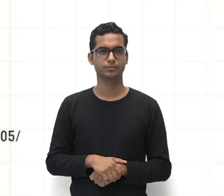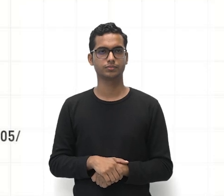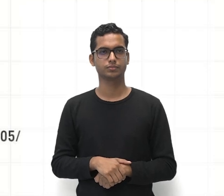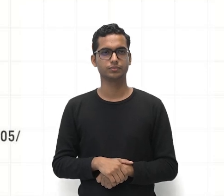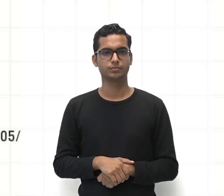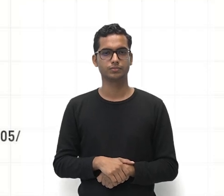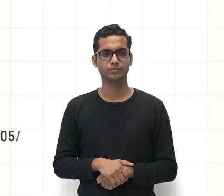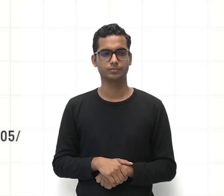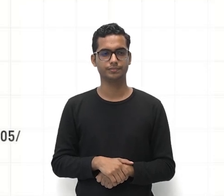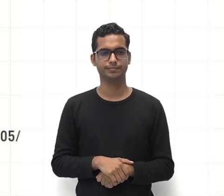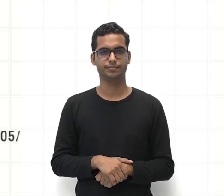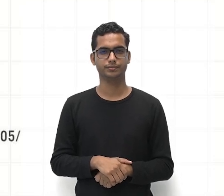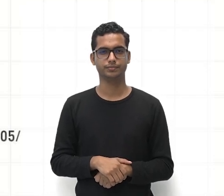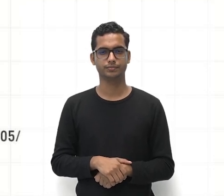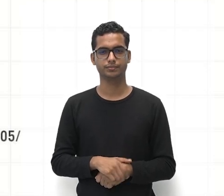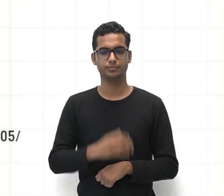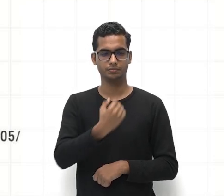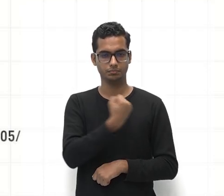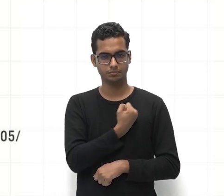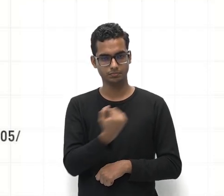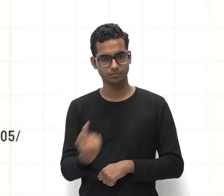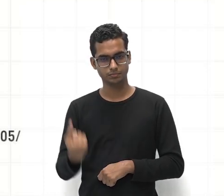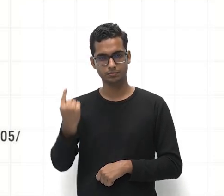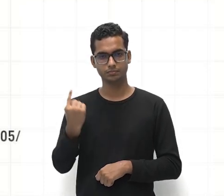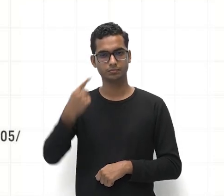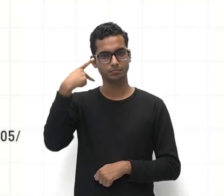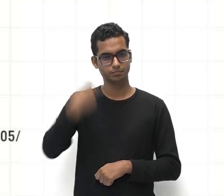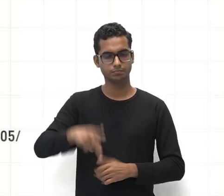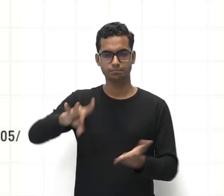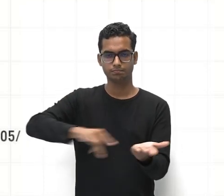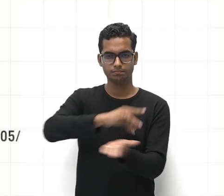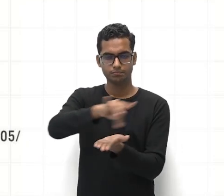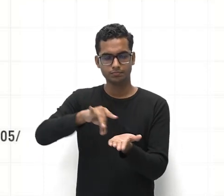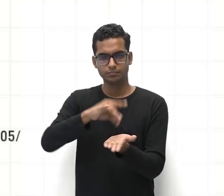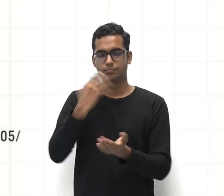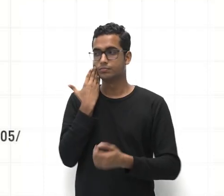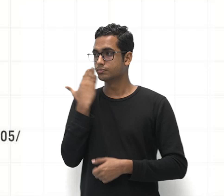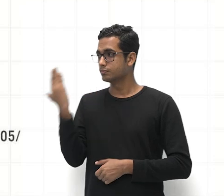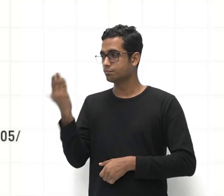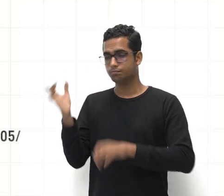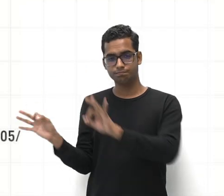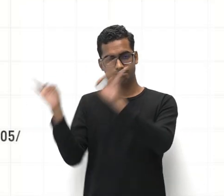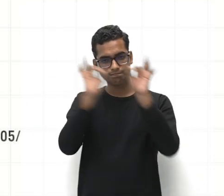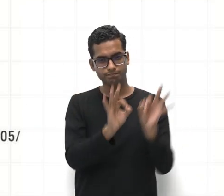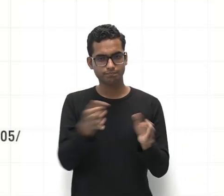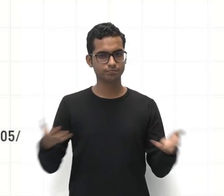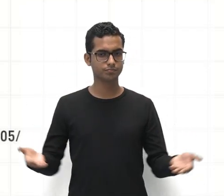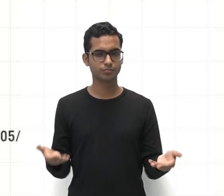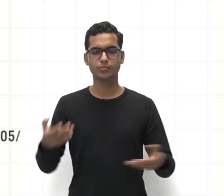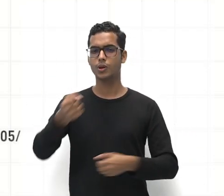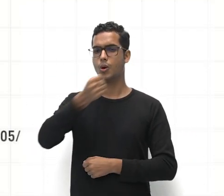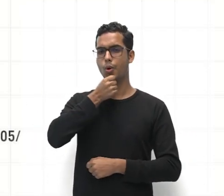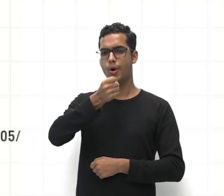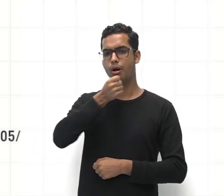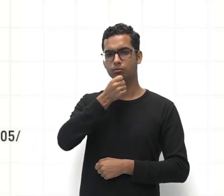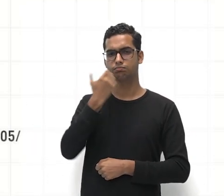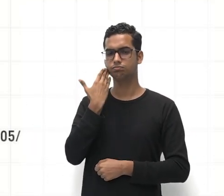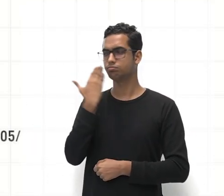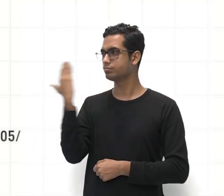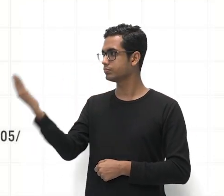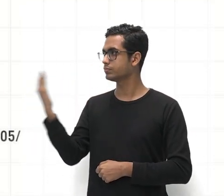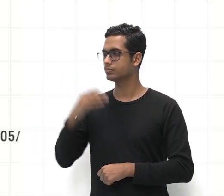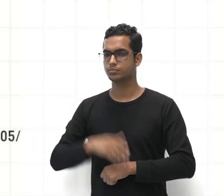Exemplo número 1, aqui do Centro de Mídias. Então, vejamos o trecho dessa reportagem.